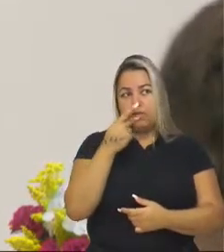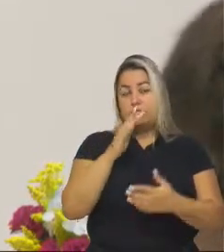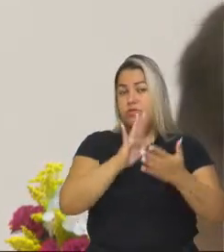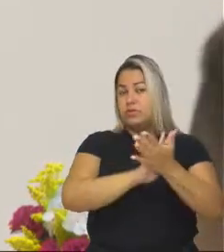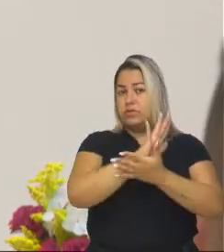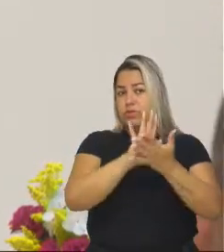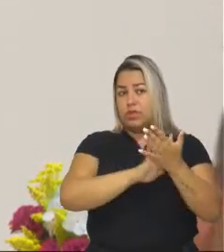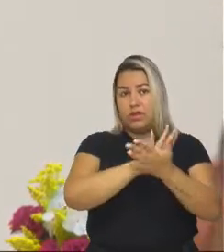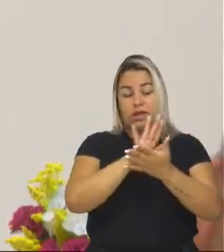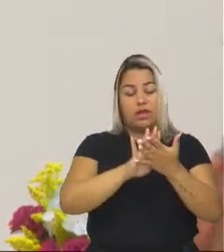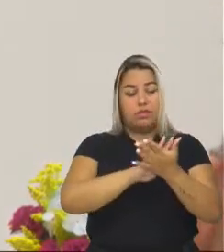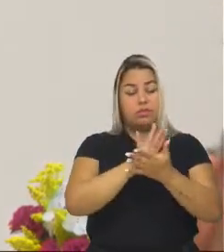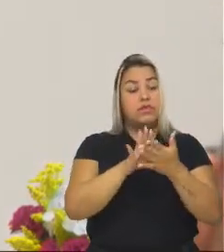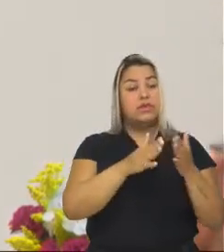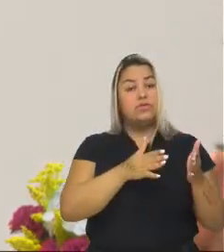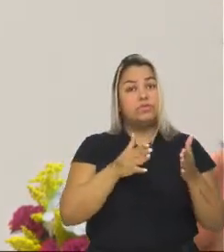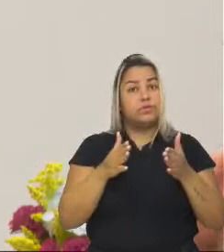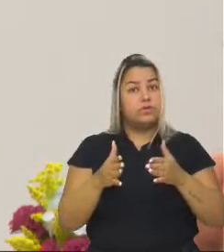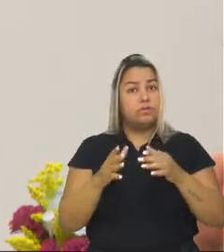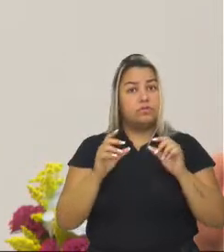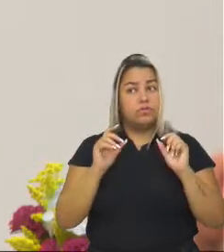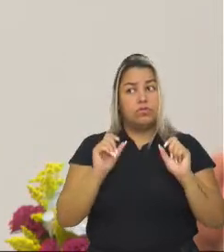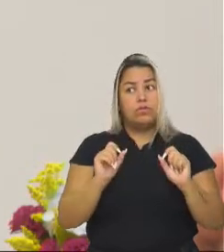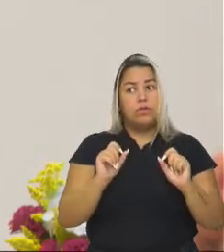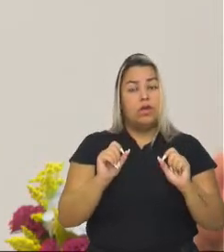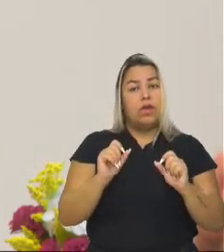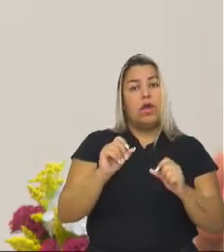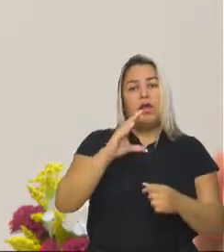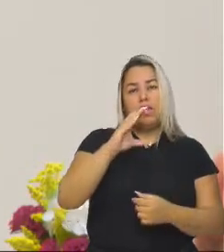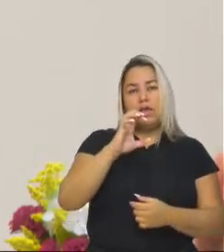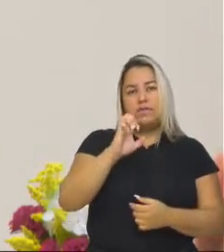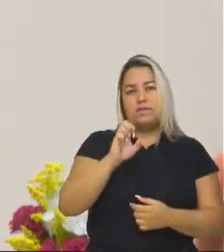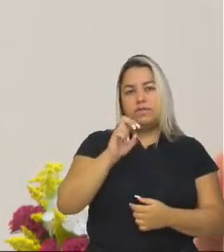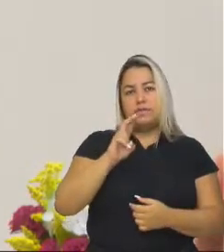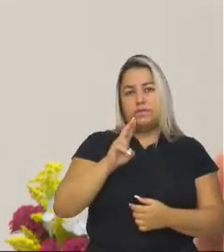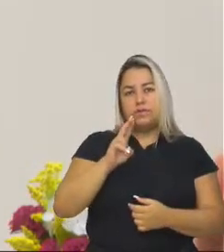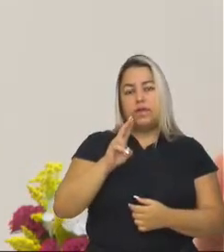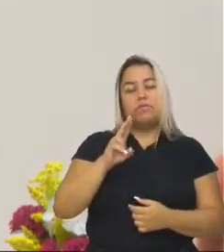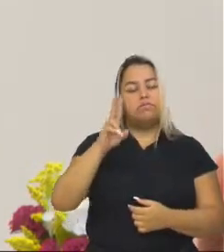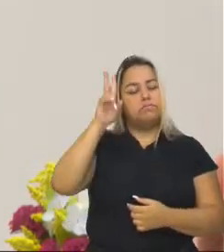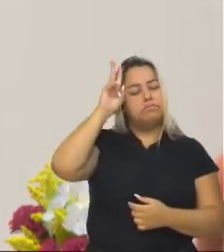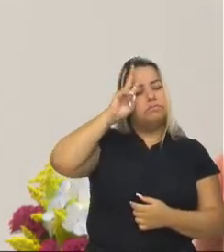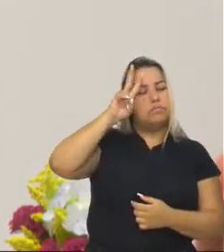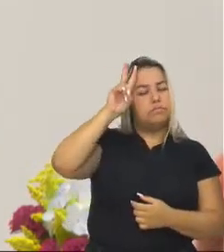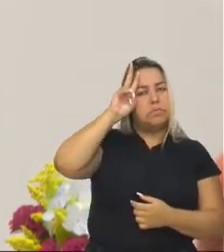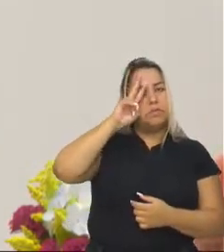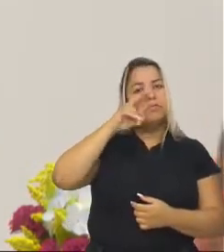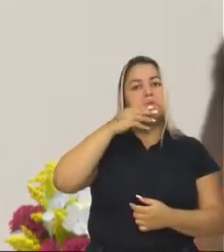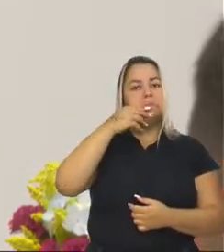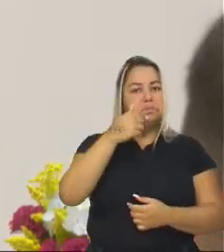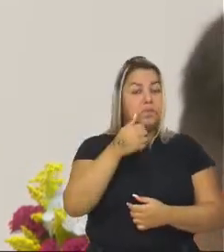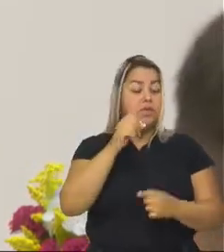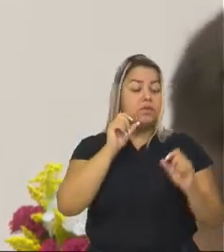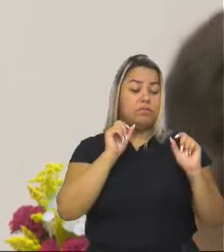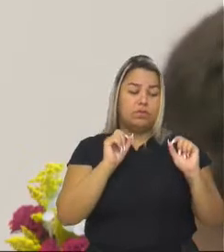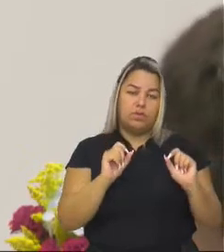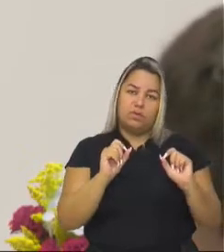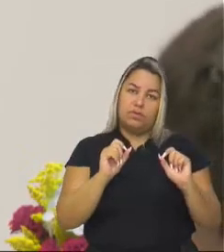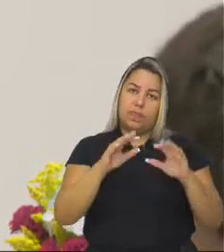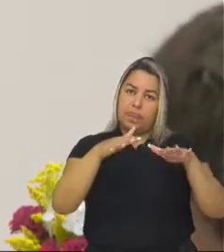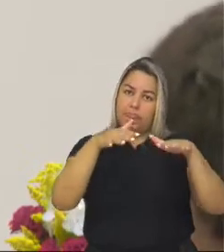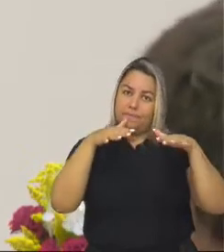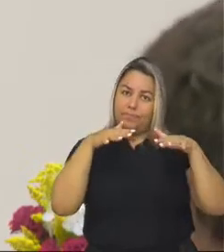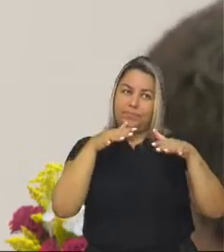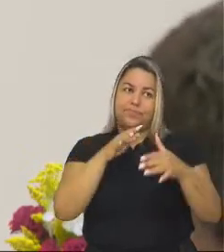nada desse processo, e a Céu lembra muito bem, aí cumprimentando toda a plateia que está aqui,